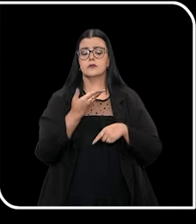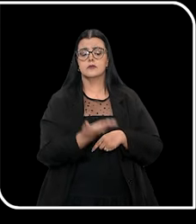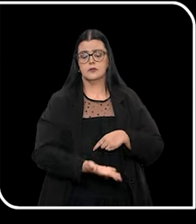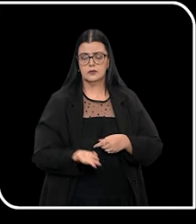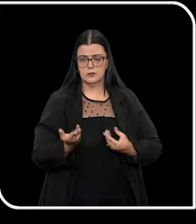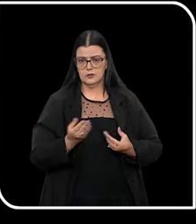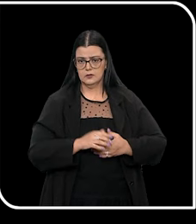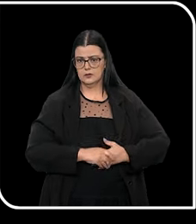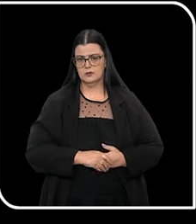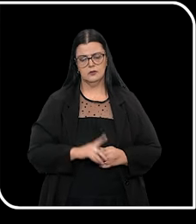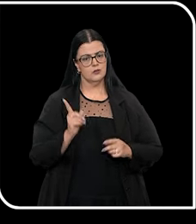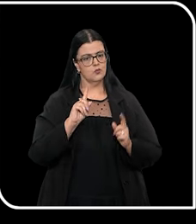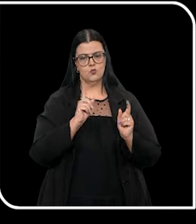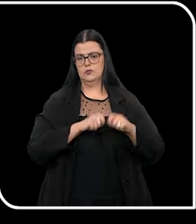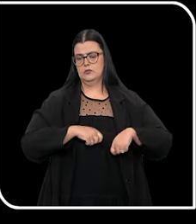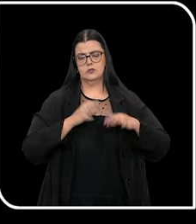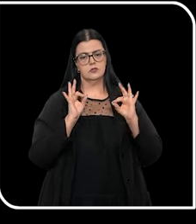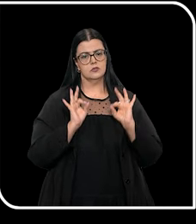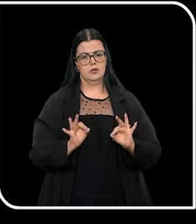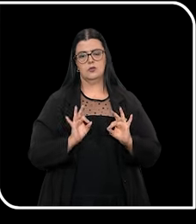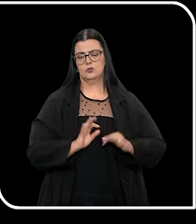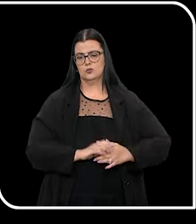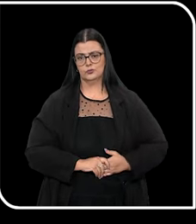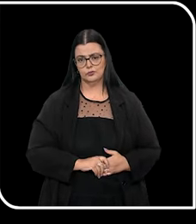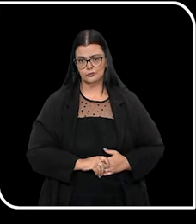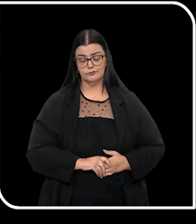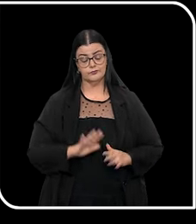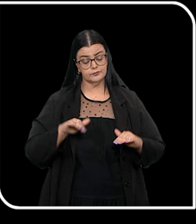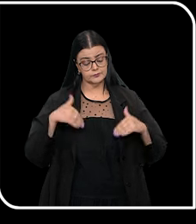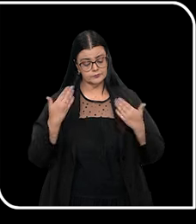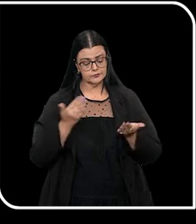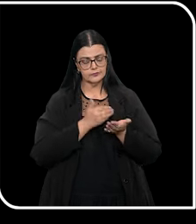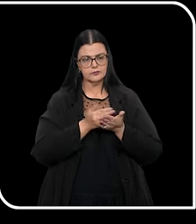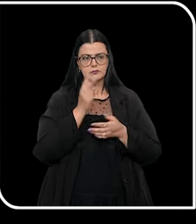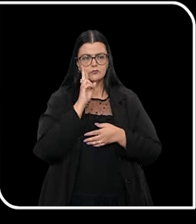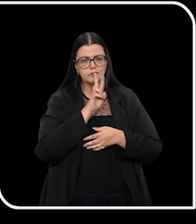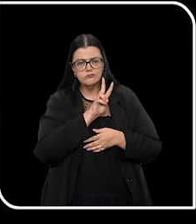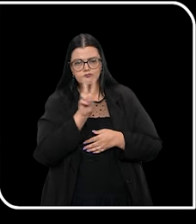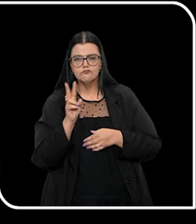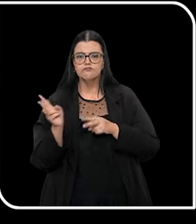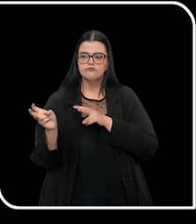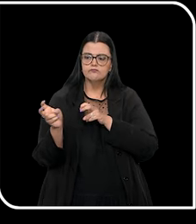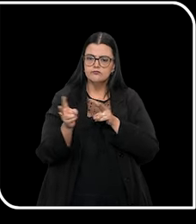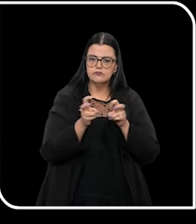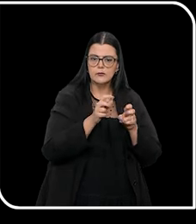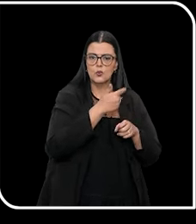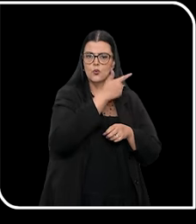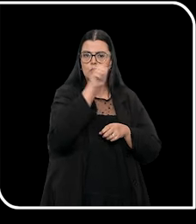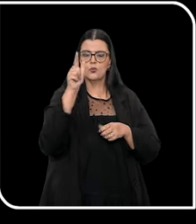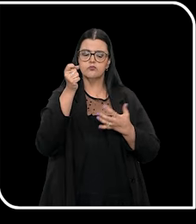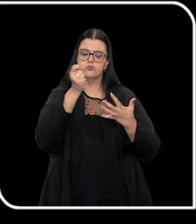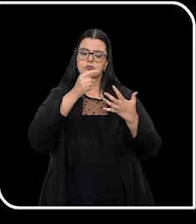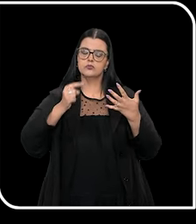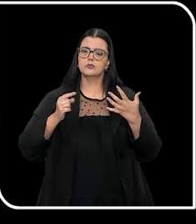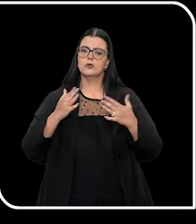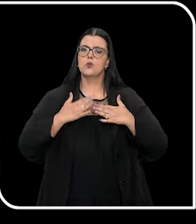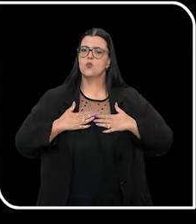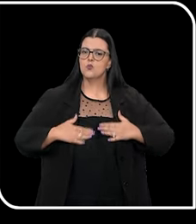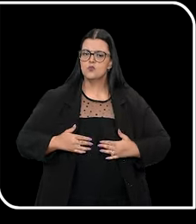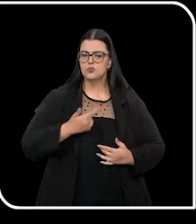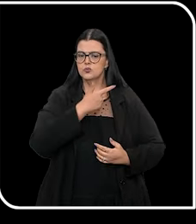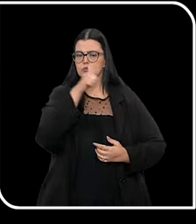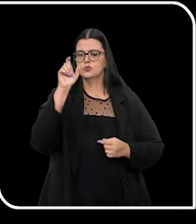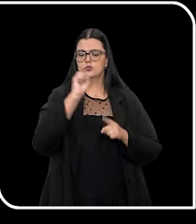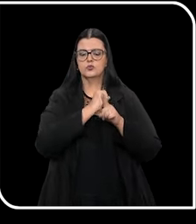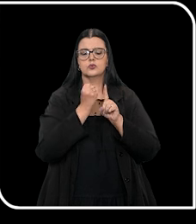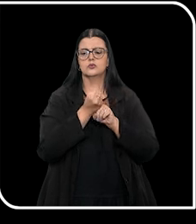não senta aqui isso não tá certo sabe então a gente começa a olhar para todas as outras realidades para todos os outros